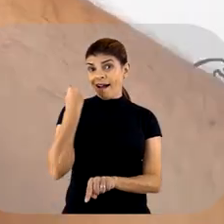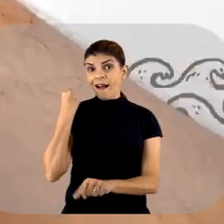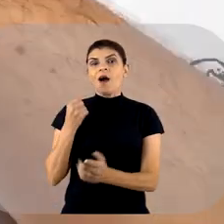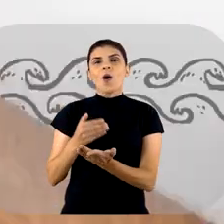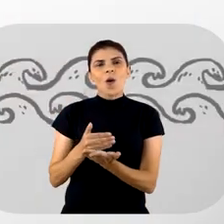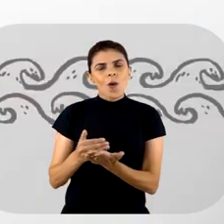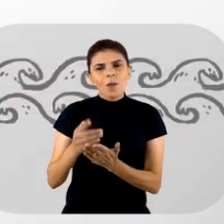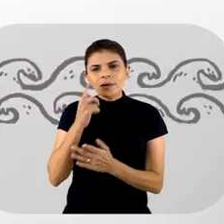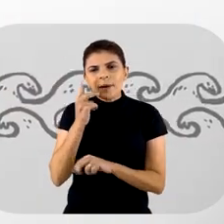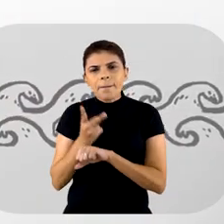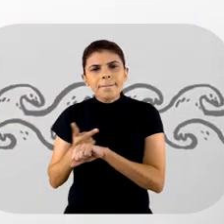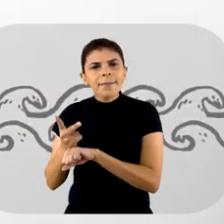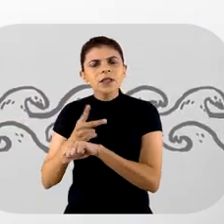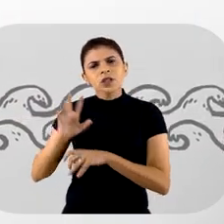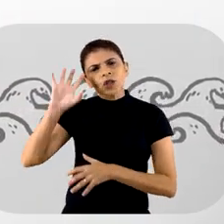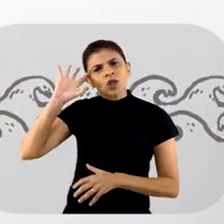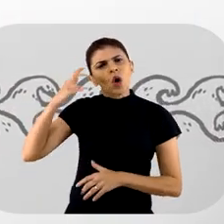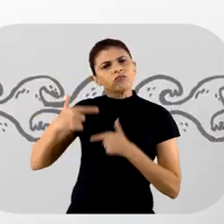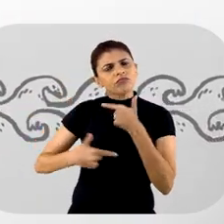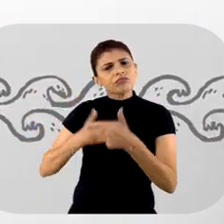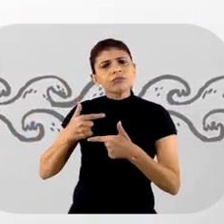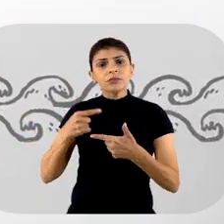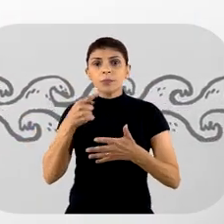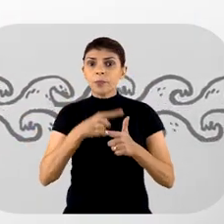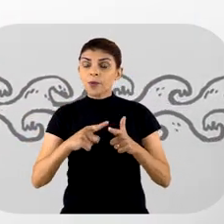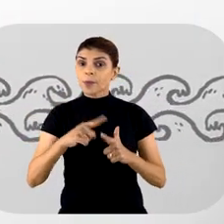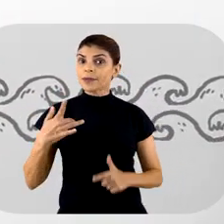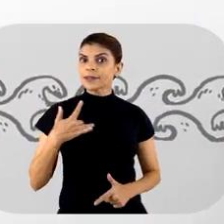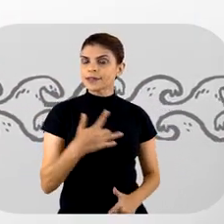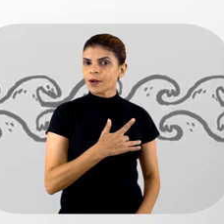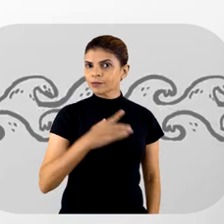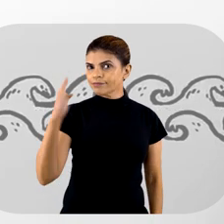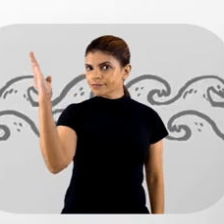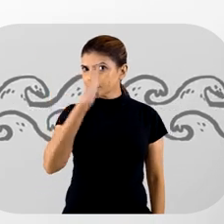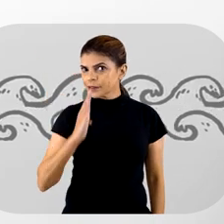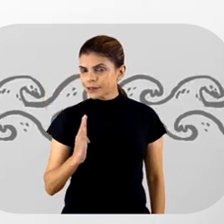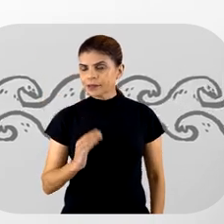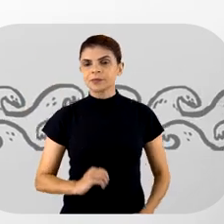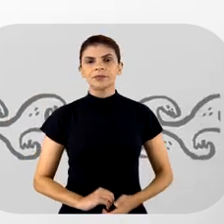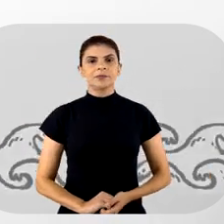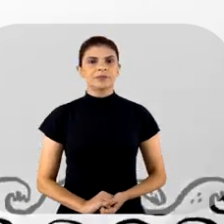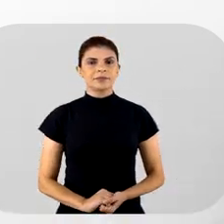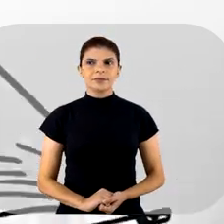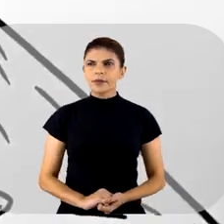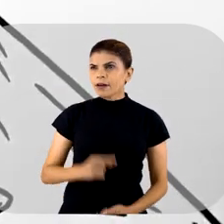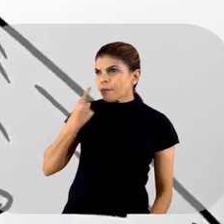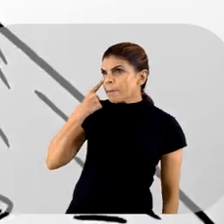atrás, que começamos a busca por soluções para as questões de saúde dos brasileiros.